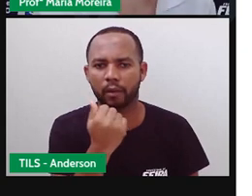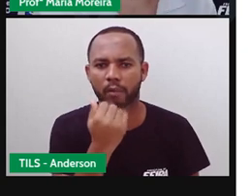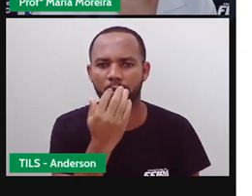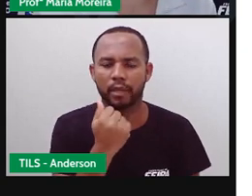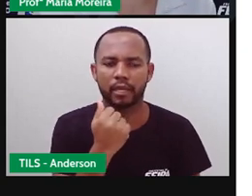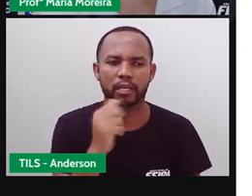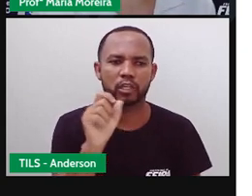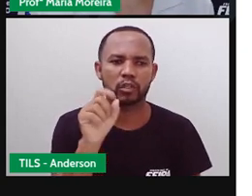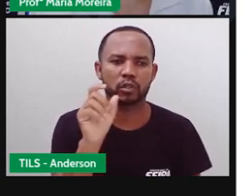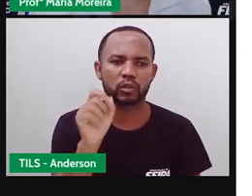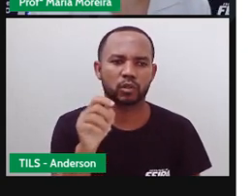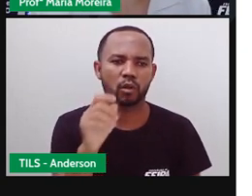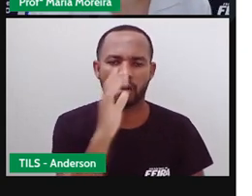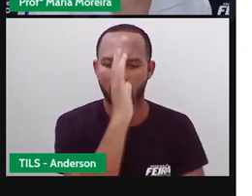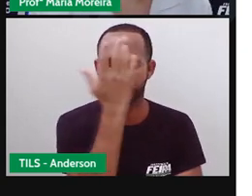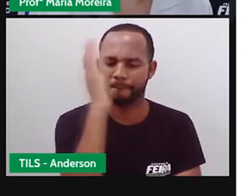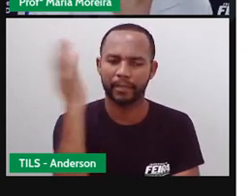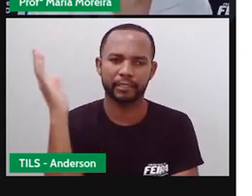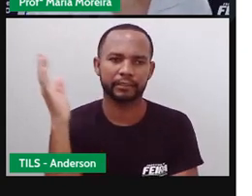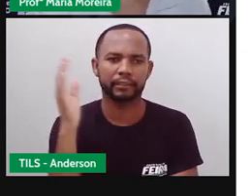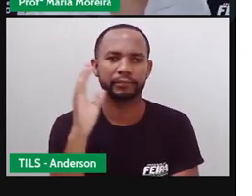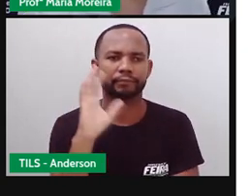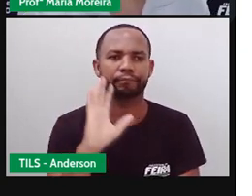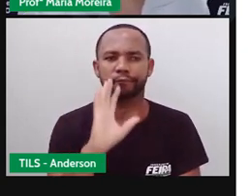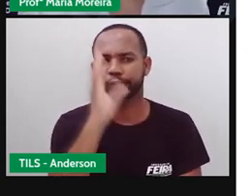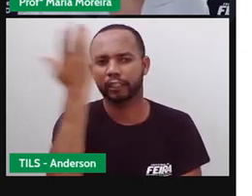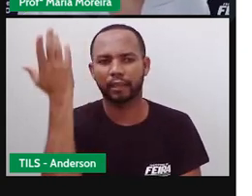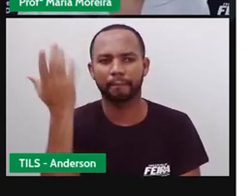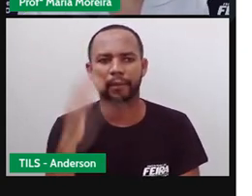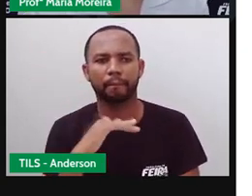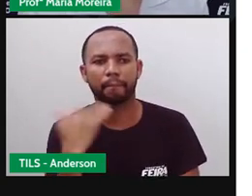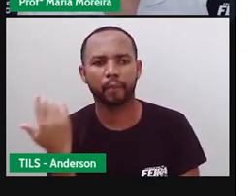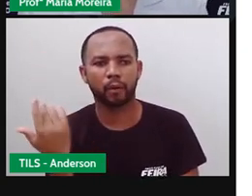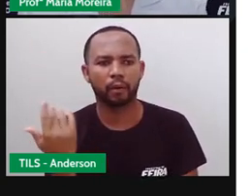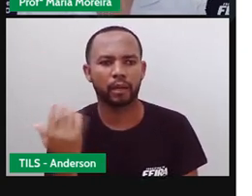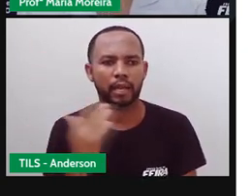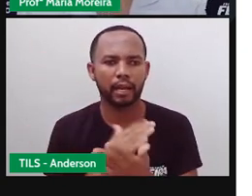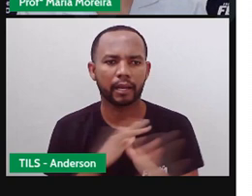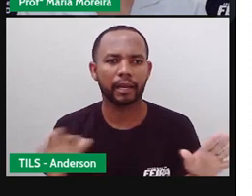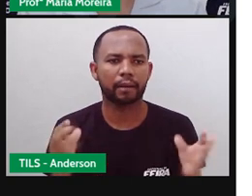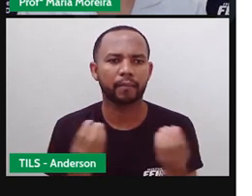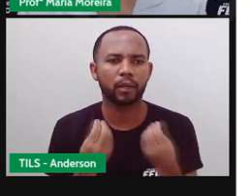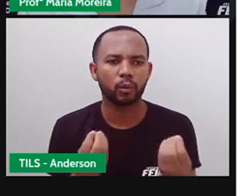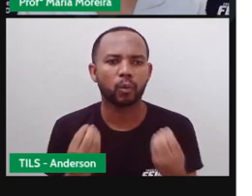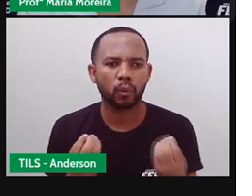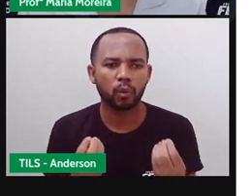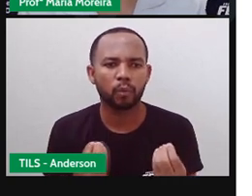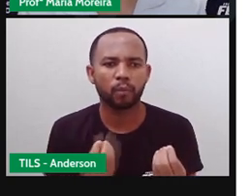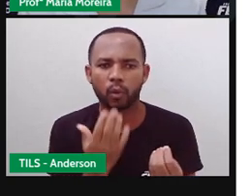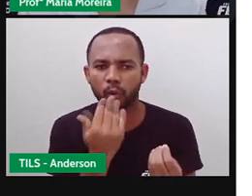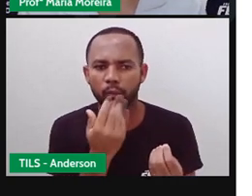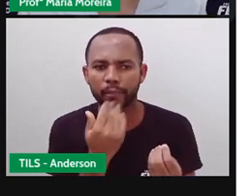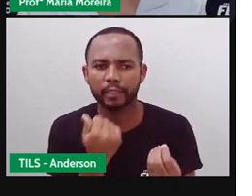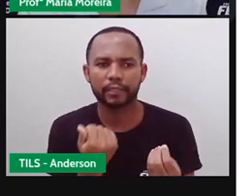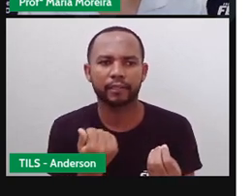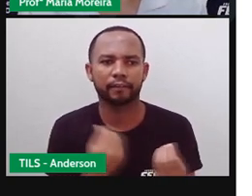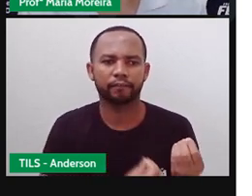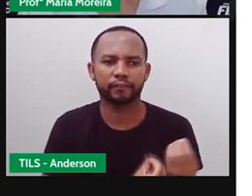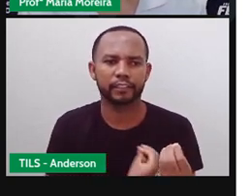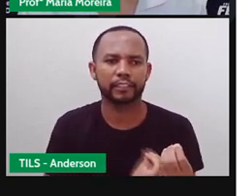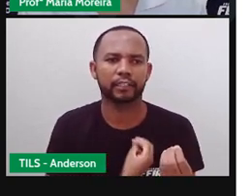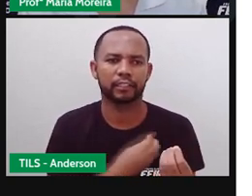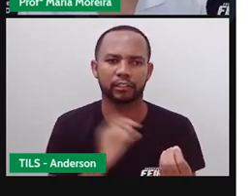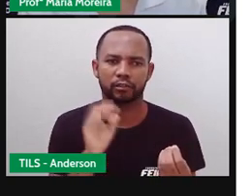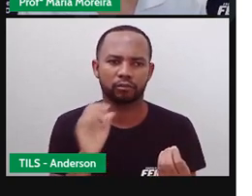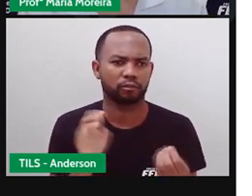aquela planta já não existe mais e aí será que o a função de sido assim certo é apenas